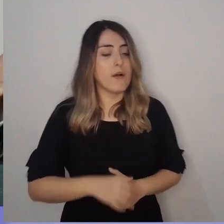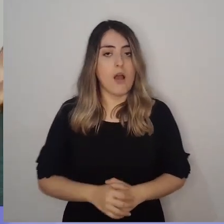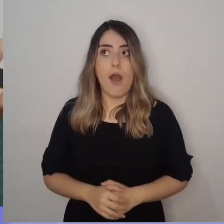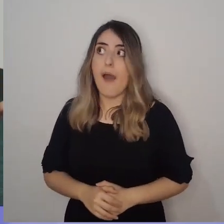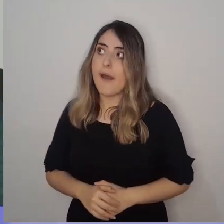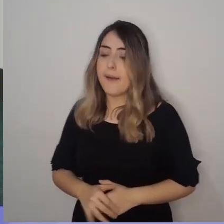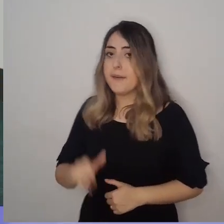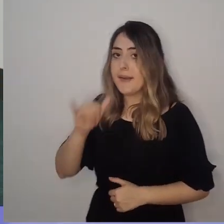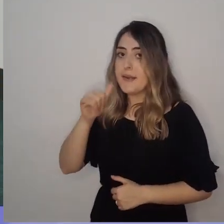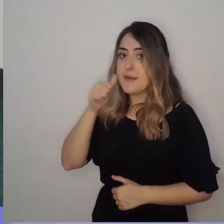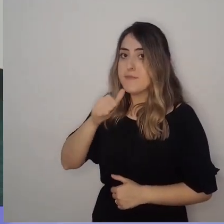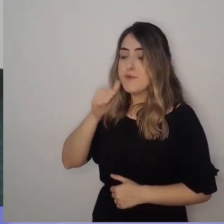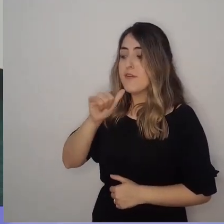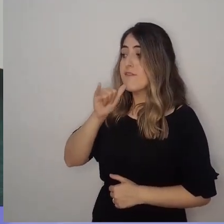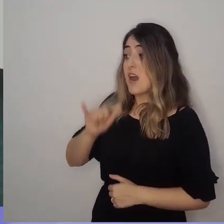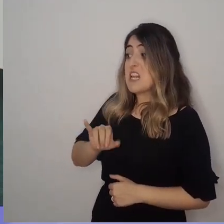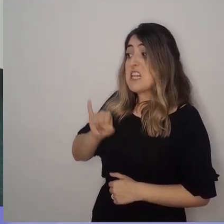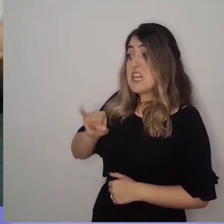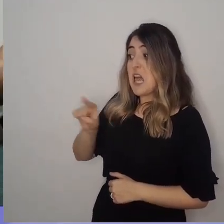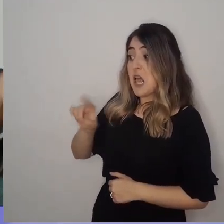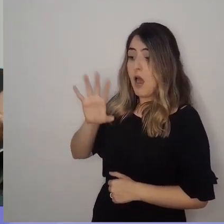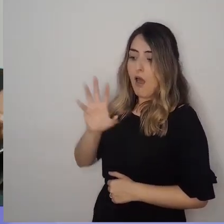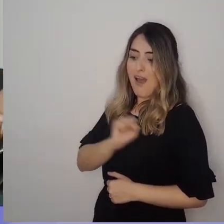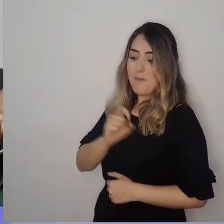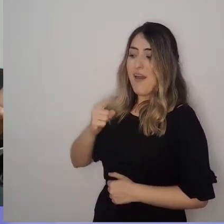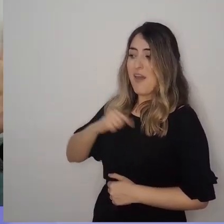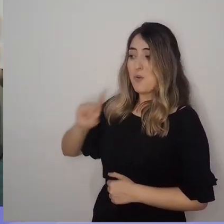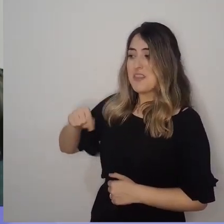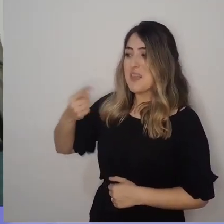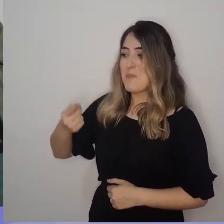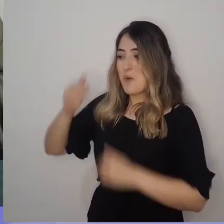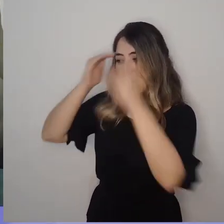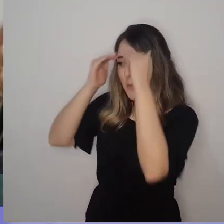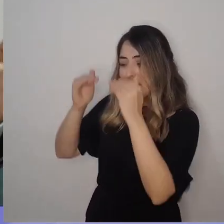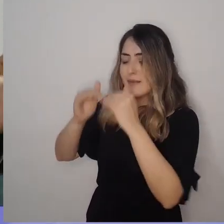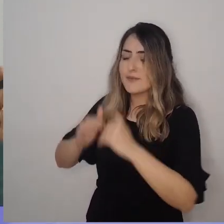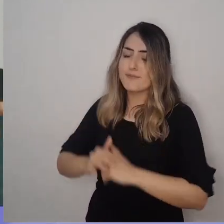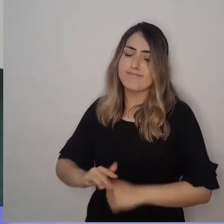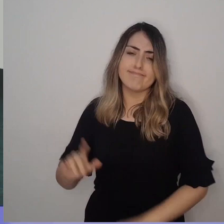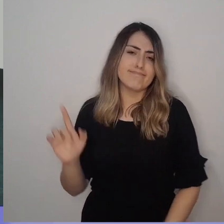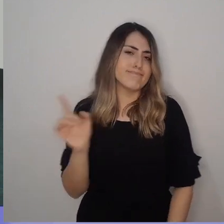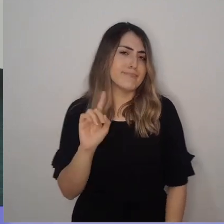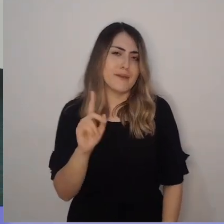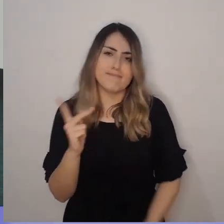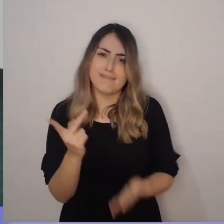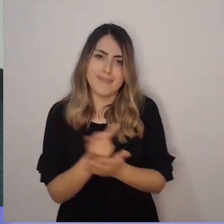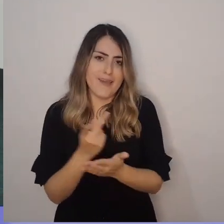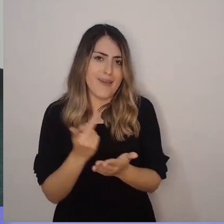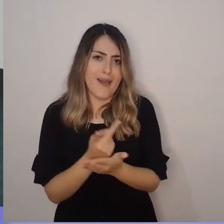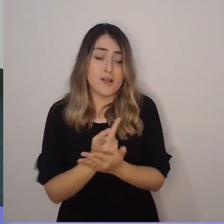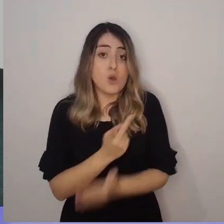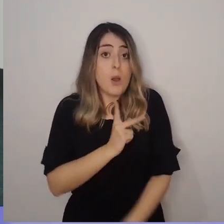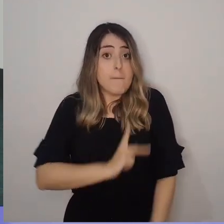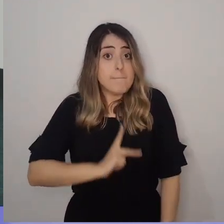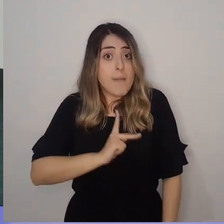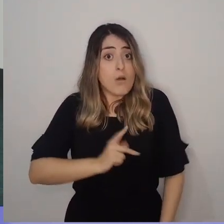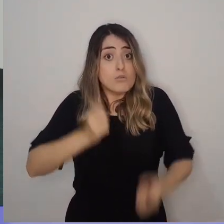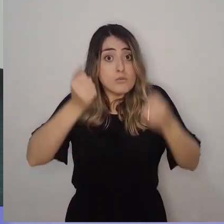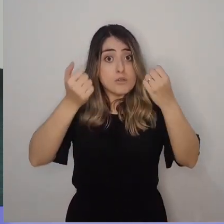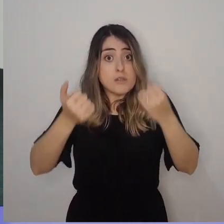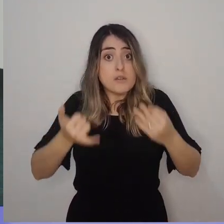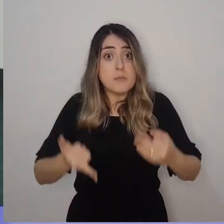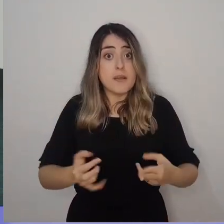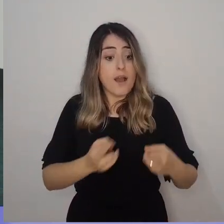meu marido me amasse como Cristo, eu lhe seria submissa. Paulo acaba com essas desculpas no versículo 33, porque ele